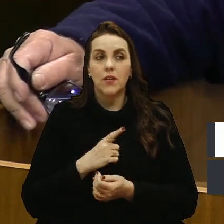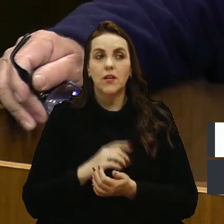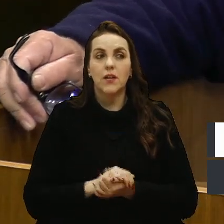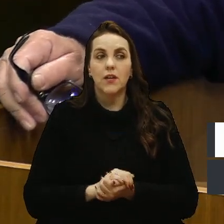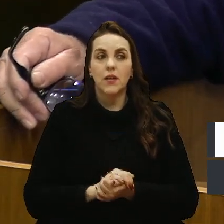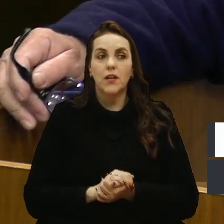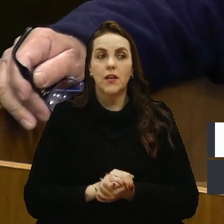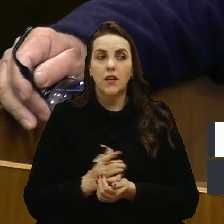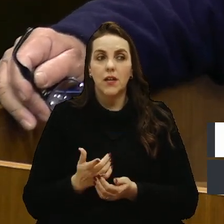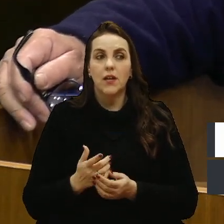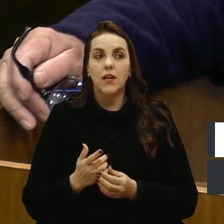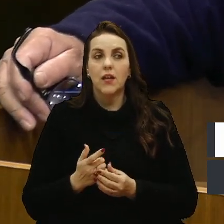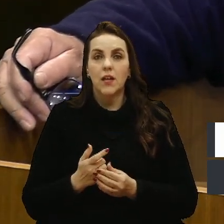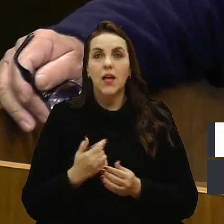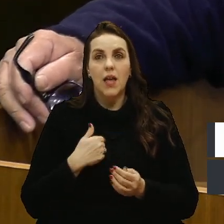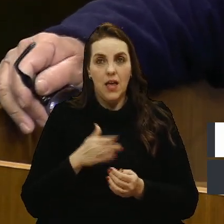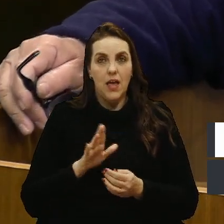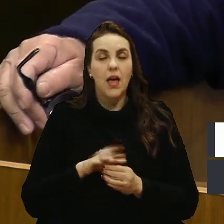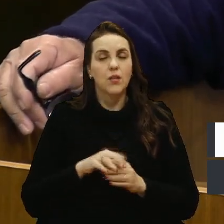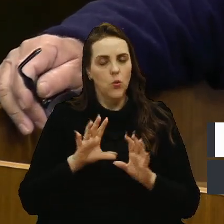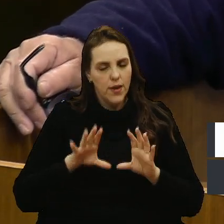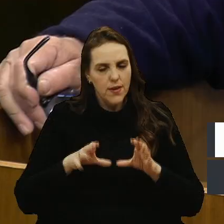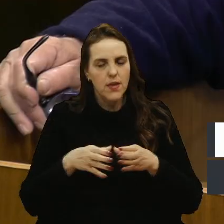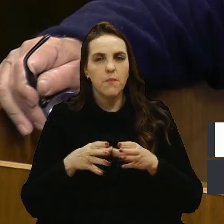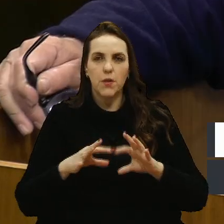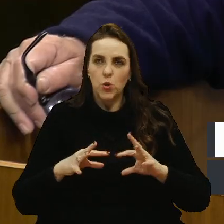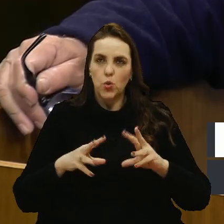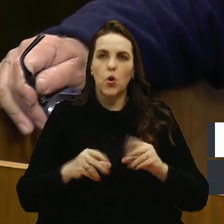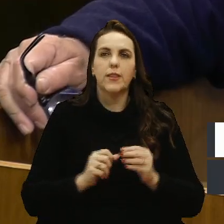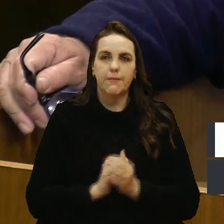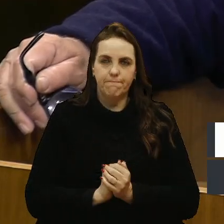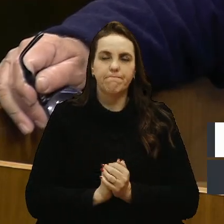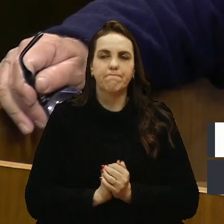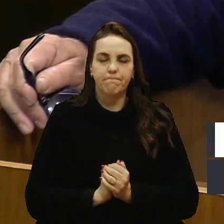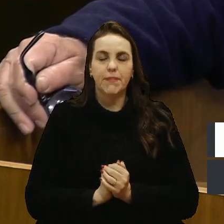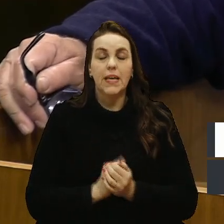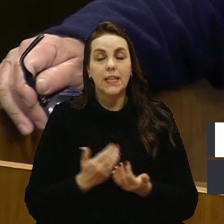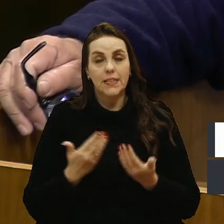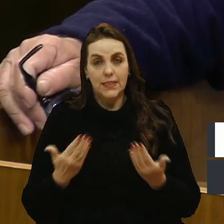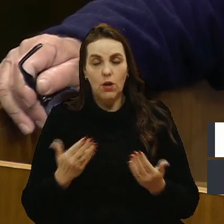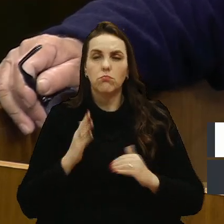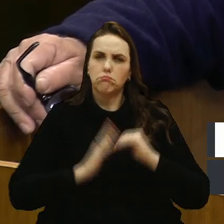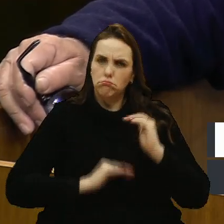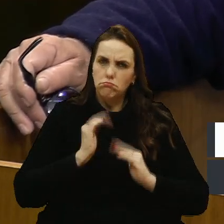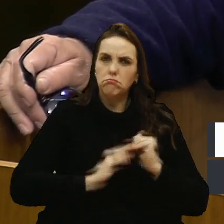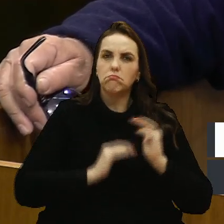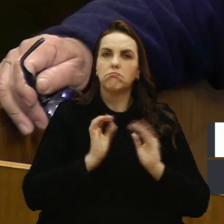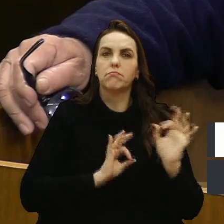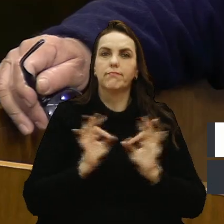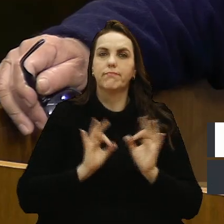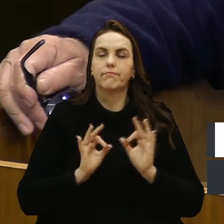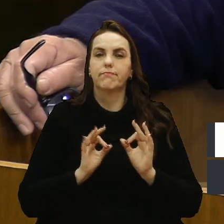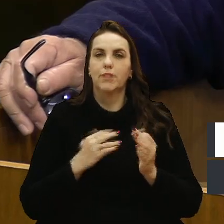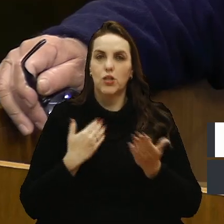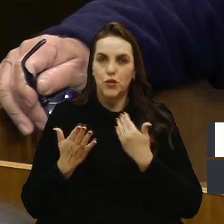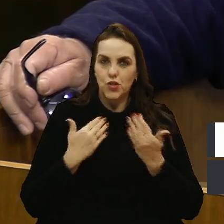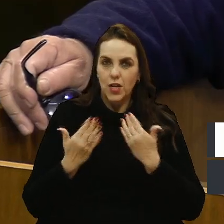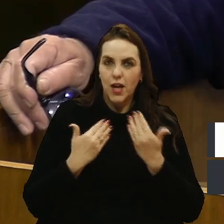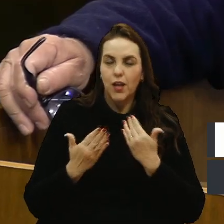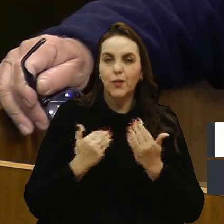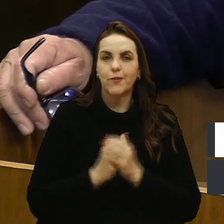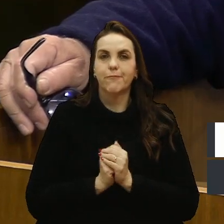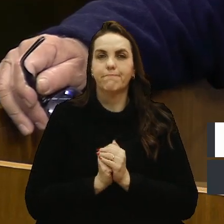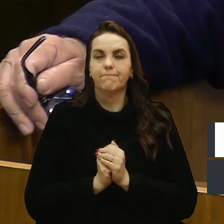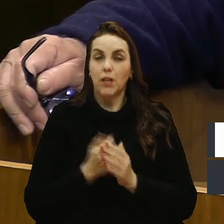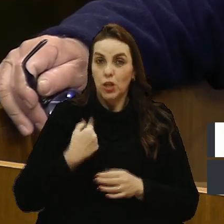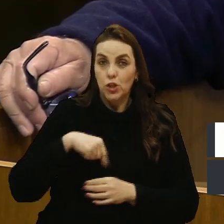Obrigado, TACA, toda a sua equipe. E é assim que a gente se constrói, com diálogo, assim